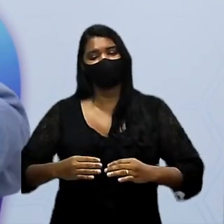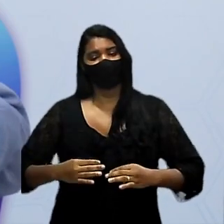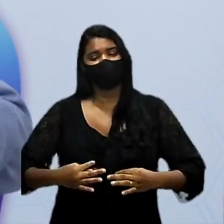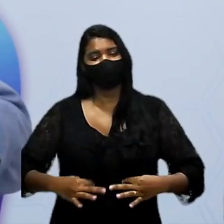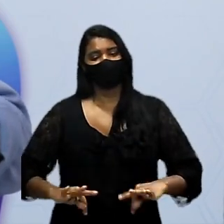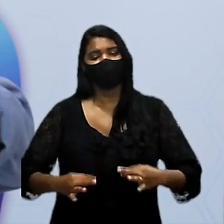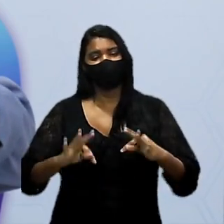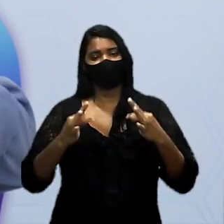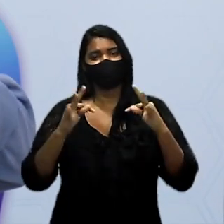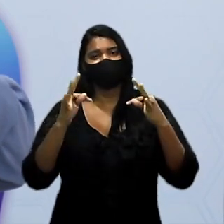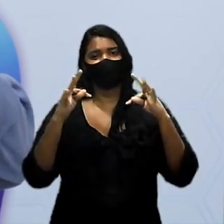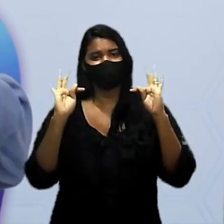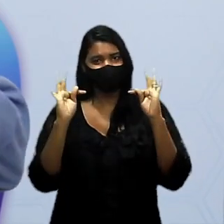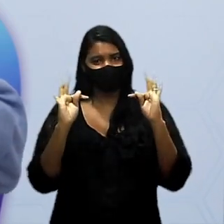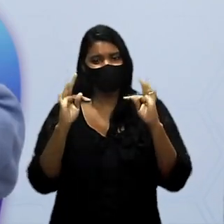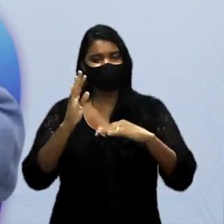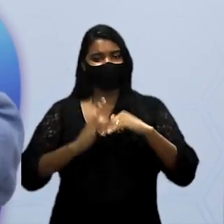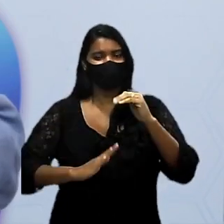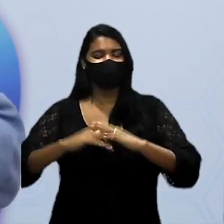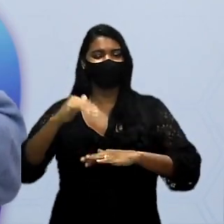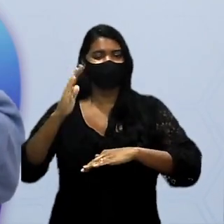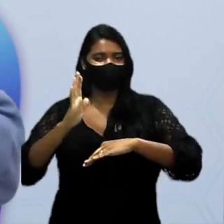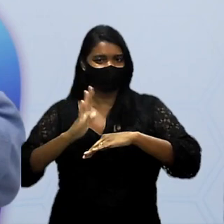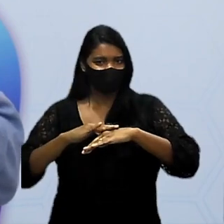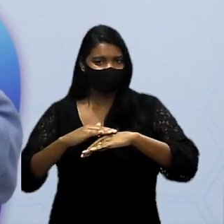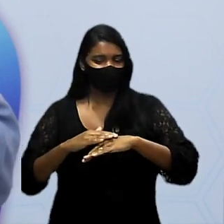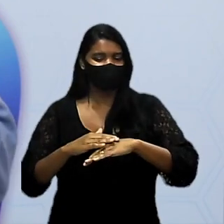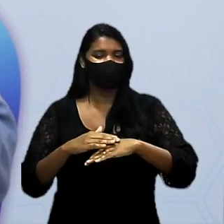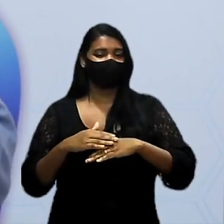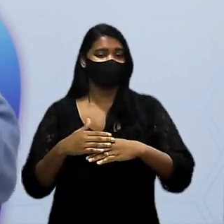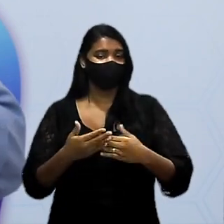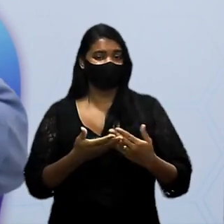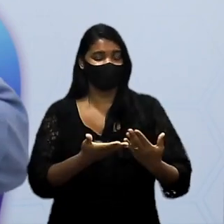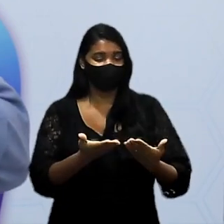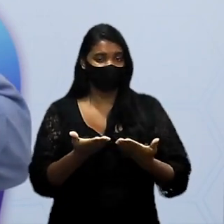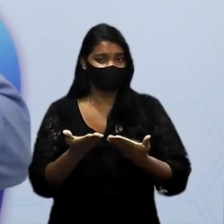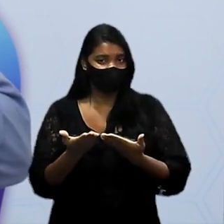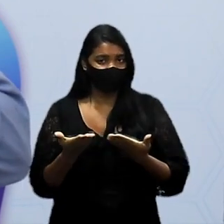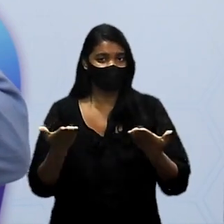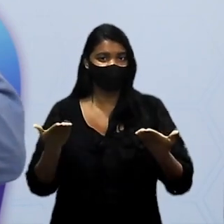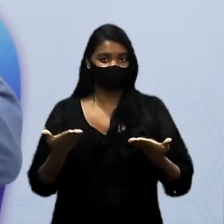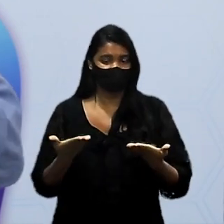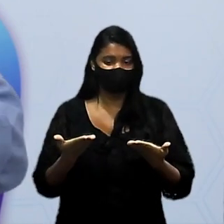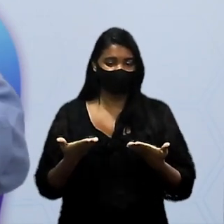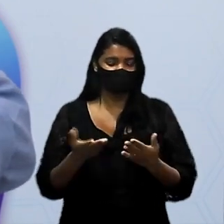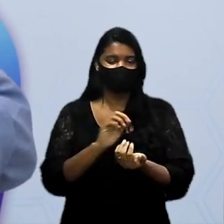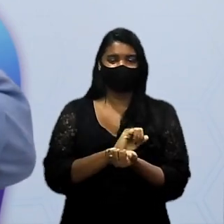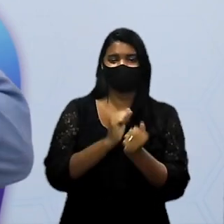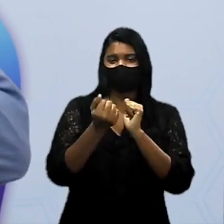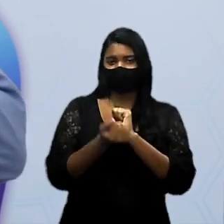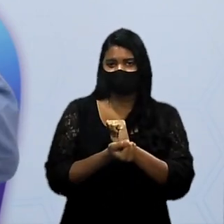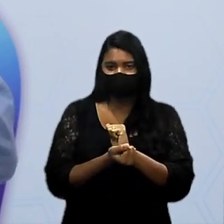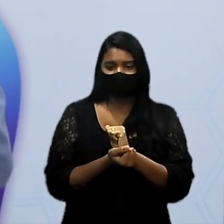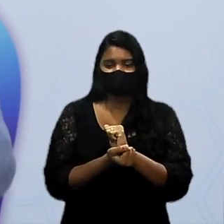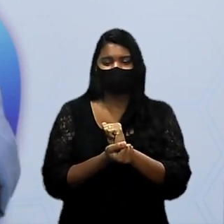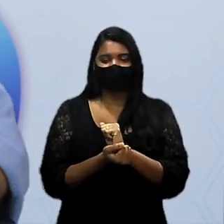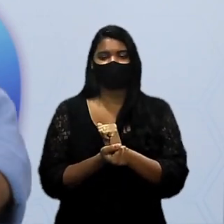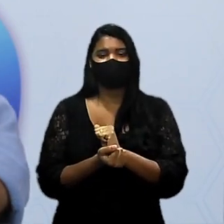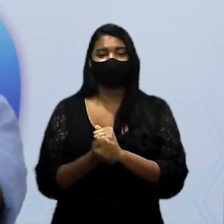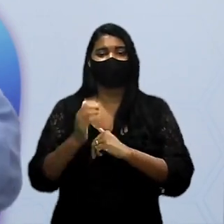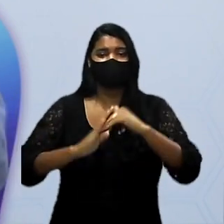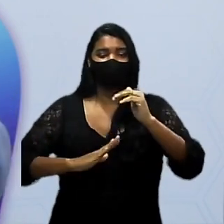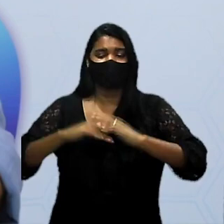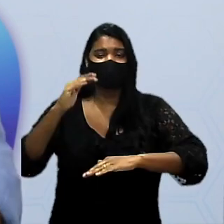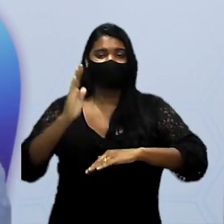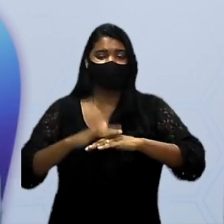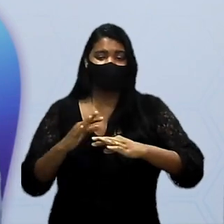a importância do profissional para poder estar adaptado, né,